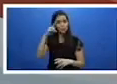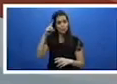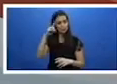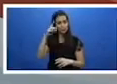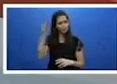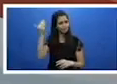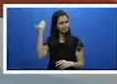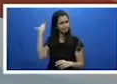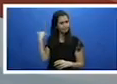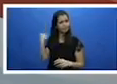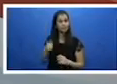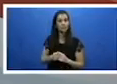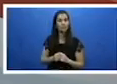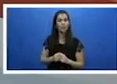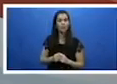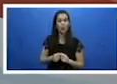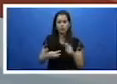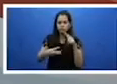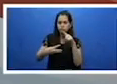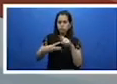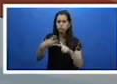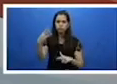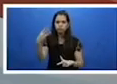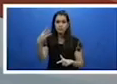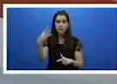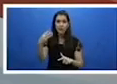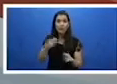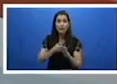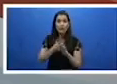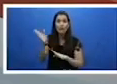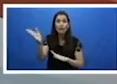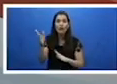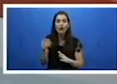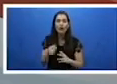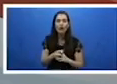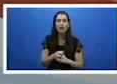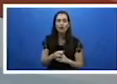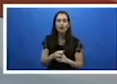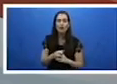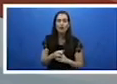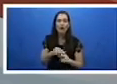leão, o burro e a raposa saíram juntos para caçar.